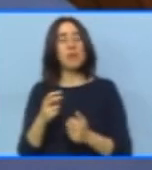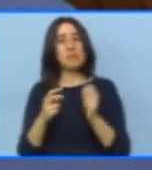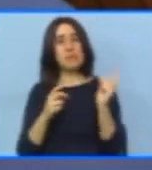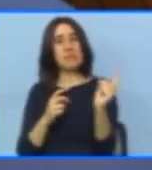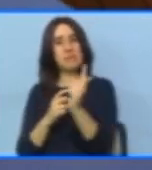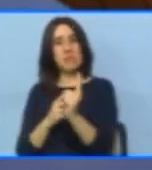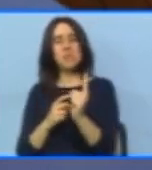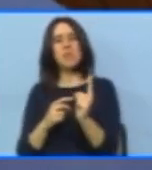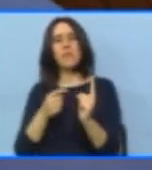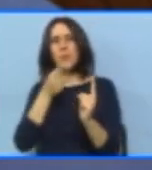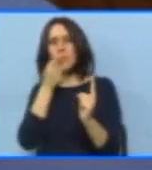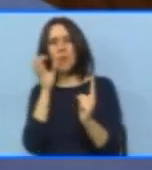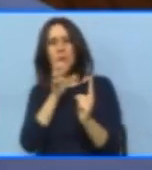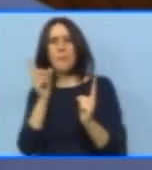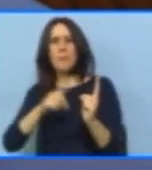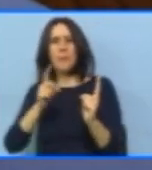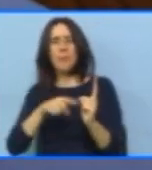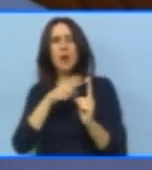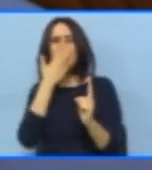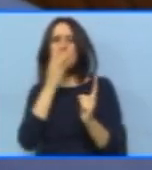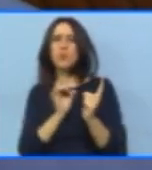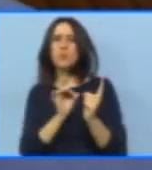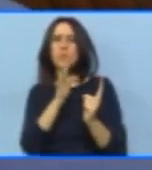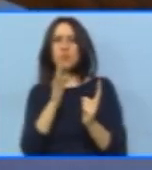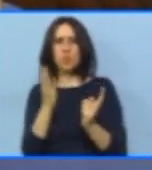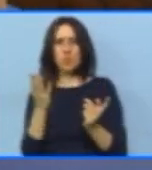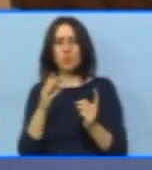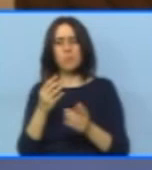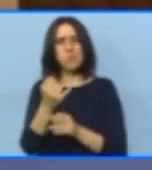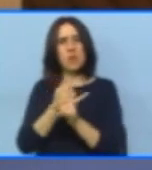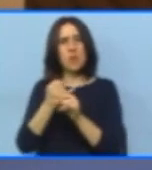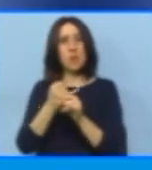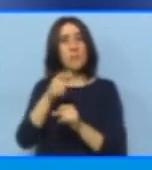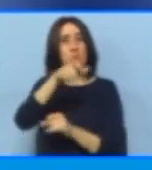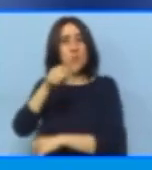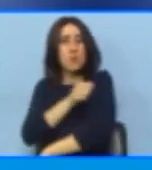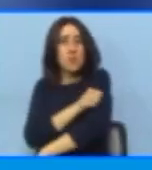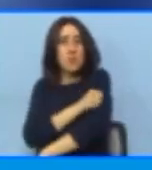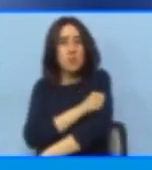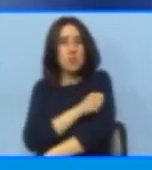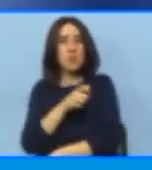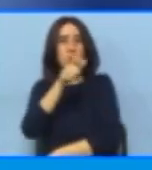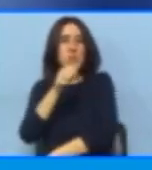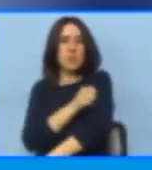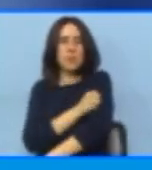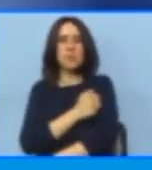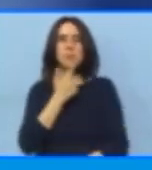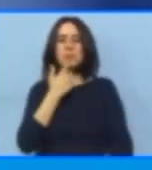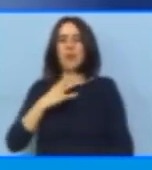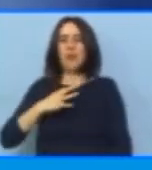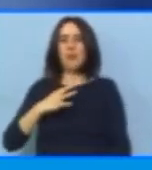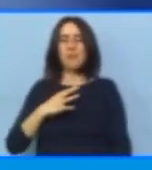foi assobiado, vaiado e quase expulso da ilha pelos habitantes. Portanto, os habitantes são os primeiros a perceber